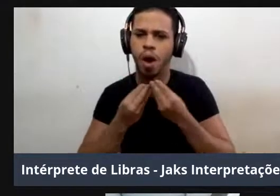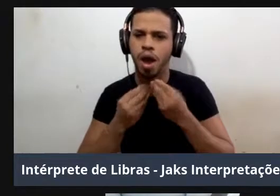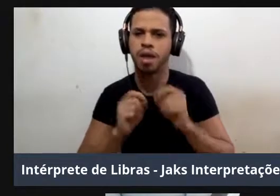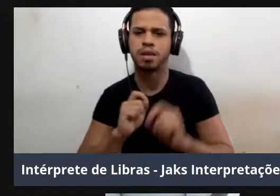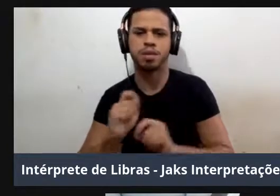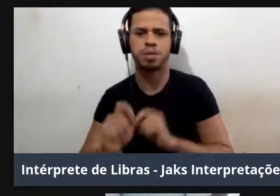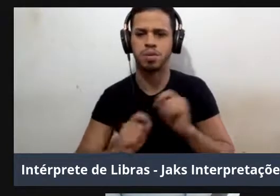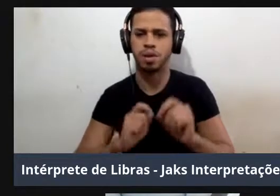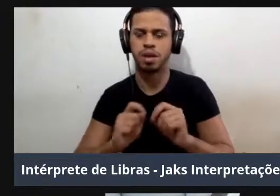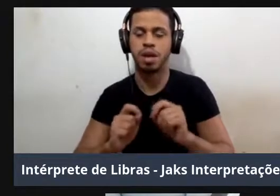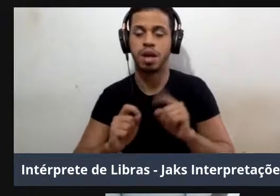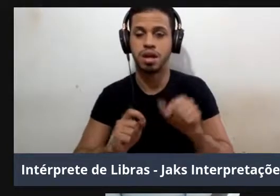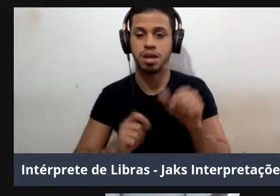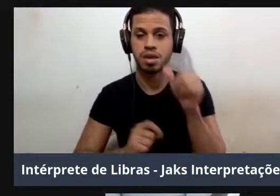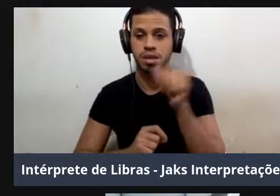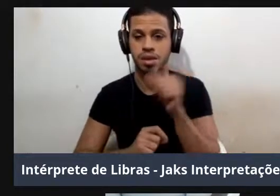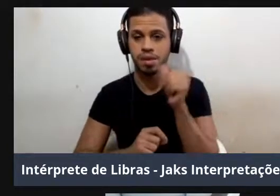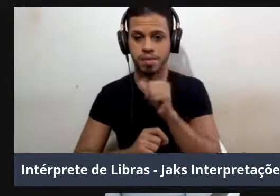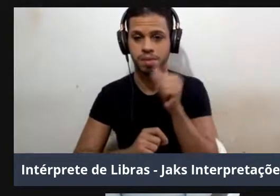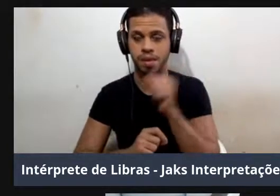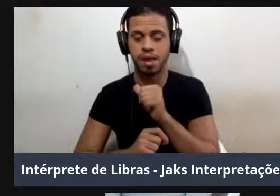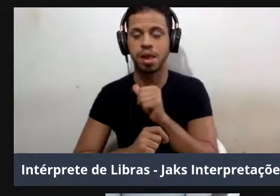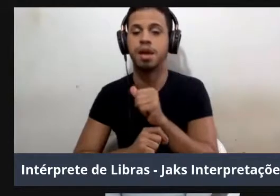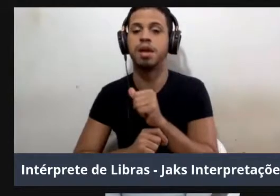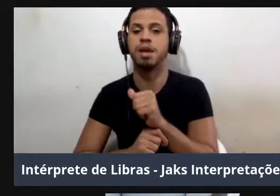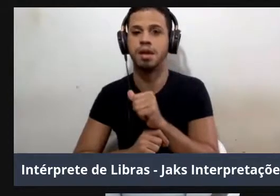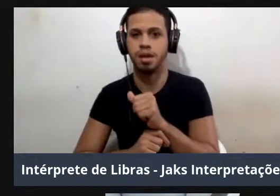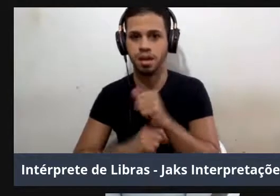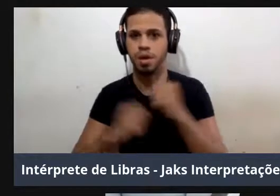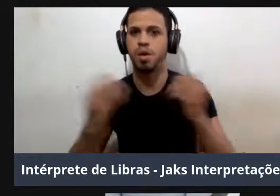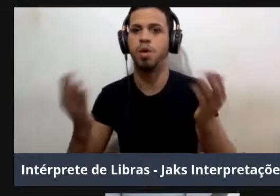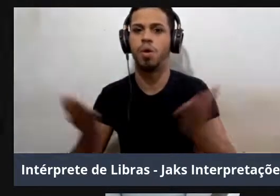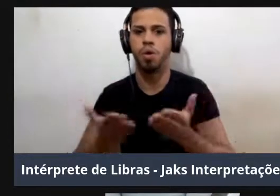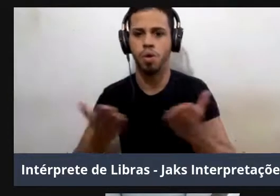essas mulheres estão inteiras, né? Então, hoje, estamos